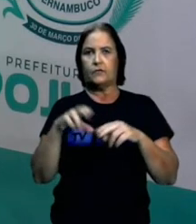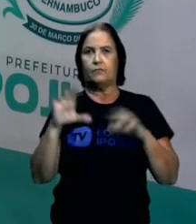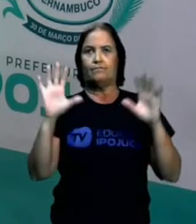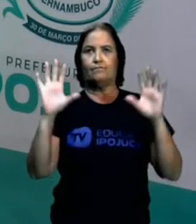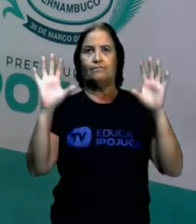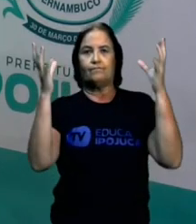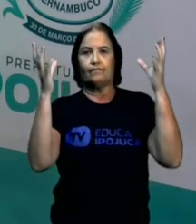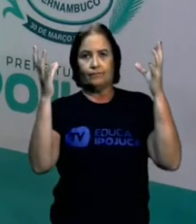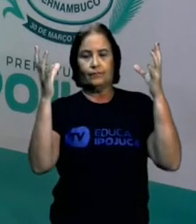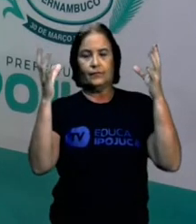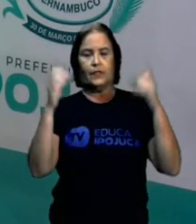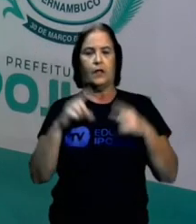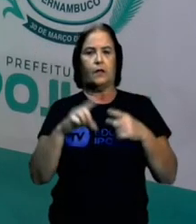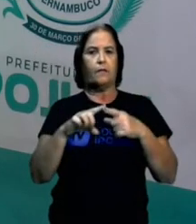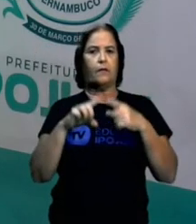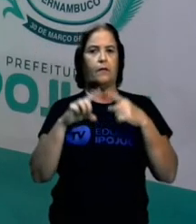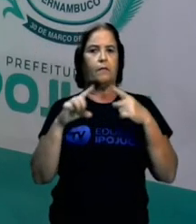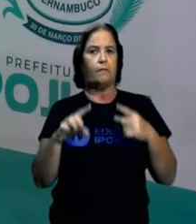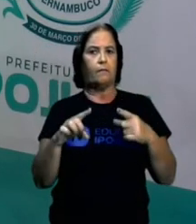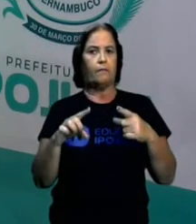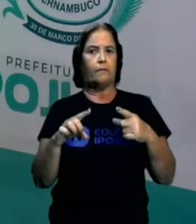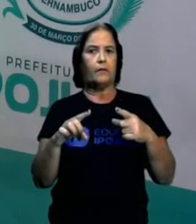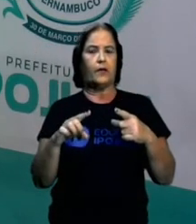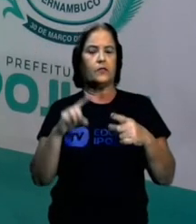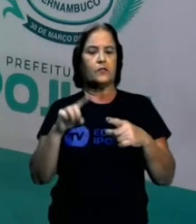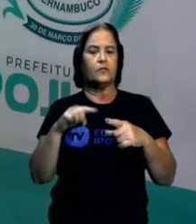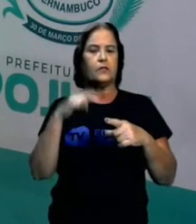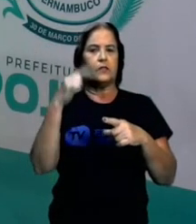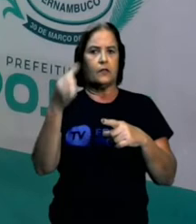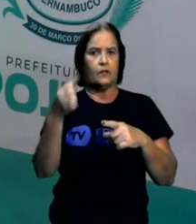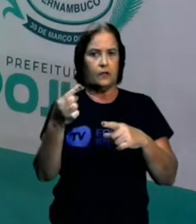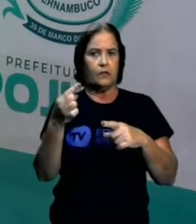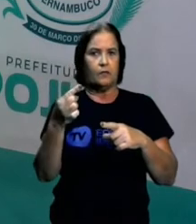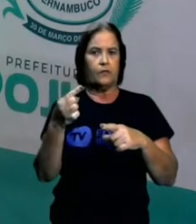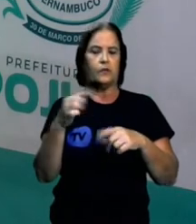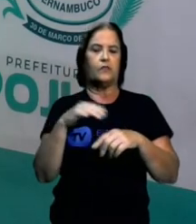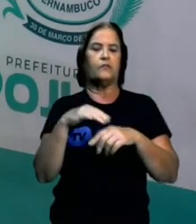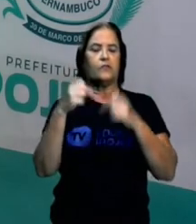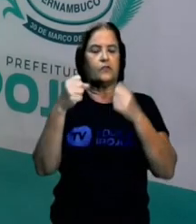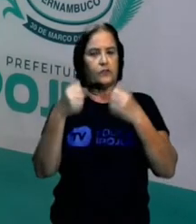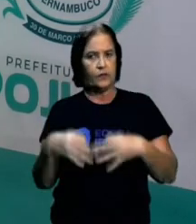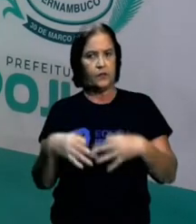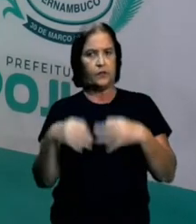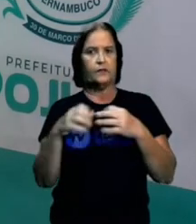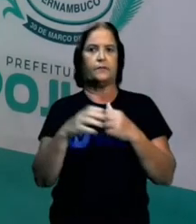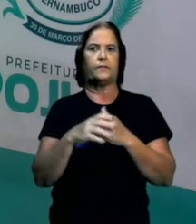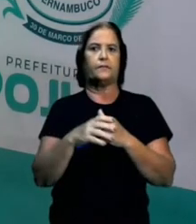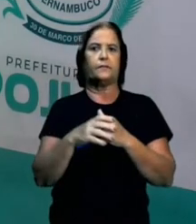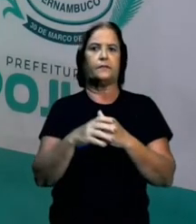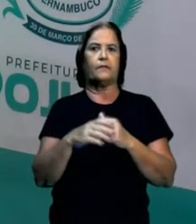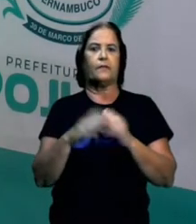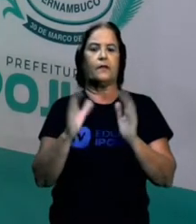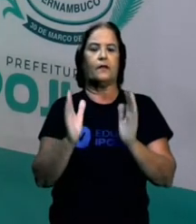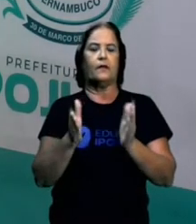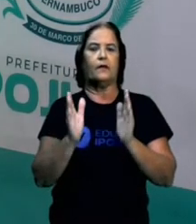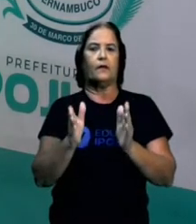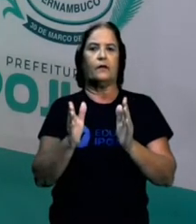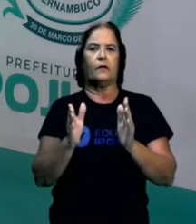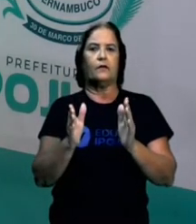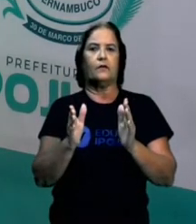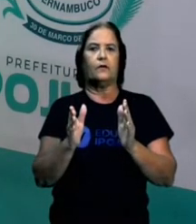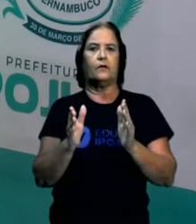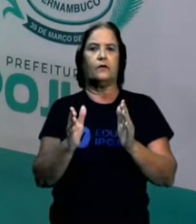Mas isso aí é uma coisa que a gente vai conversar daqui a pouquinho. Vamos falar agora sobre